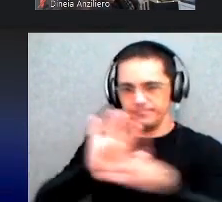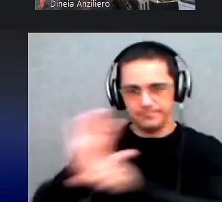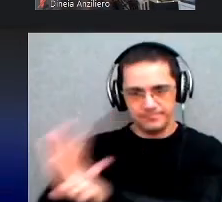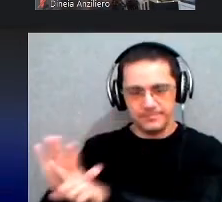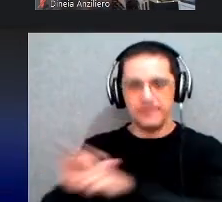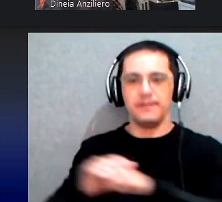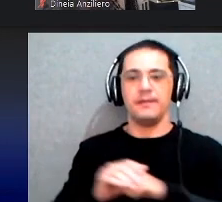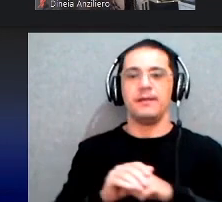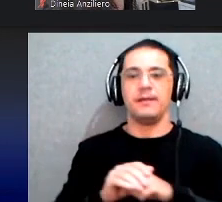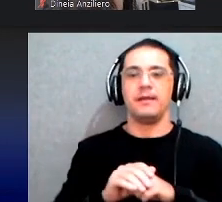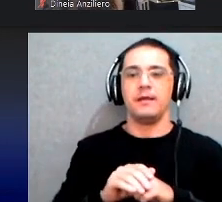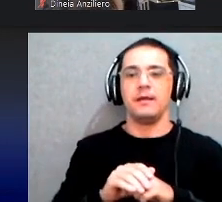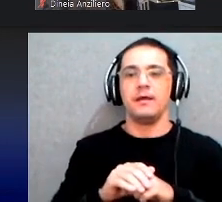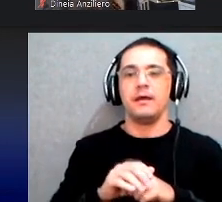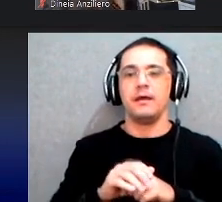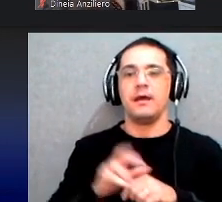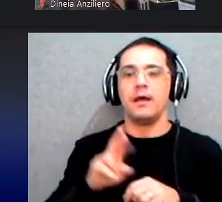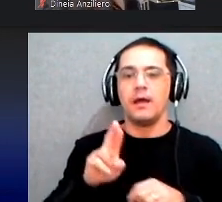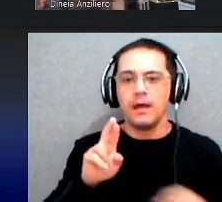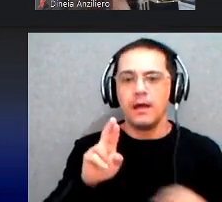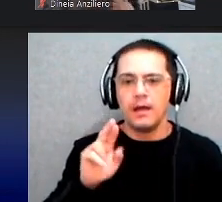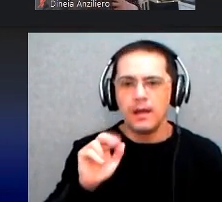se manifestar?